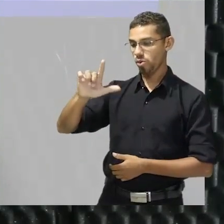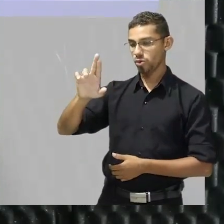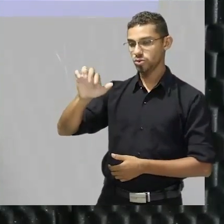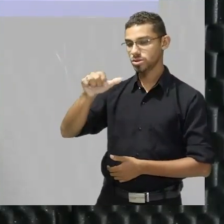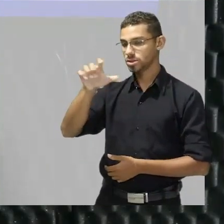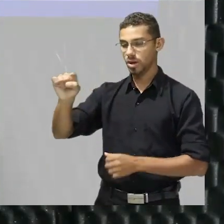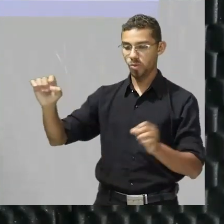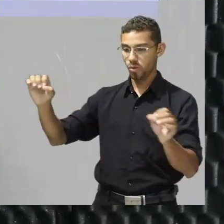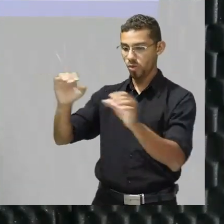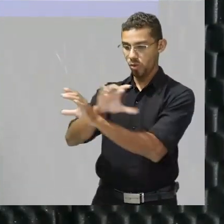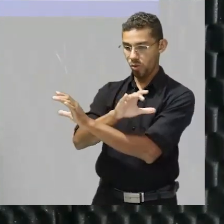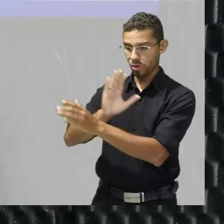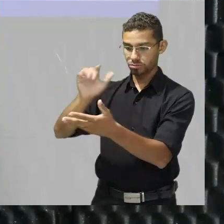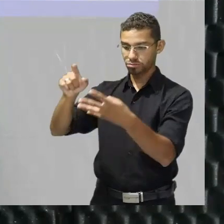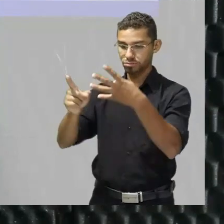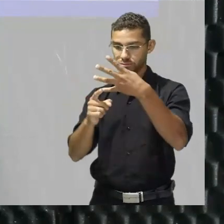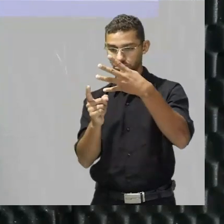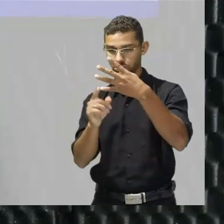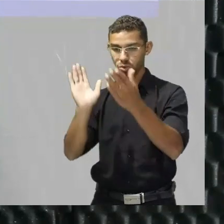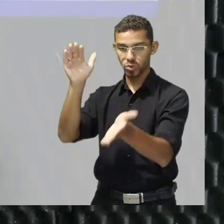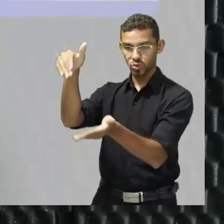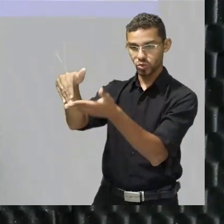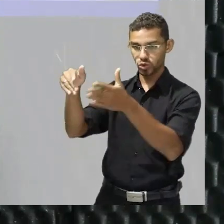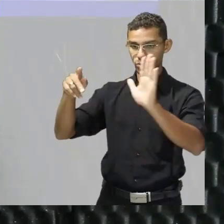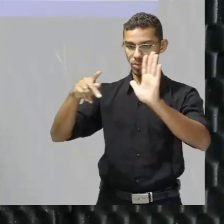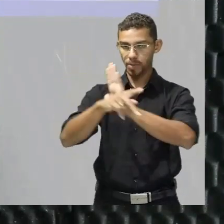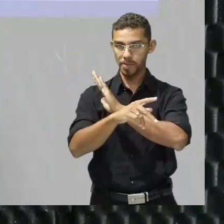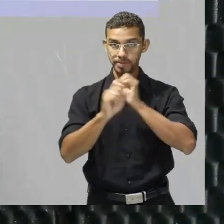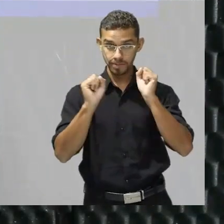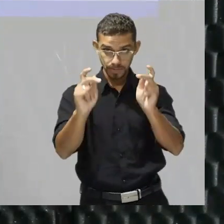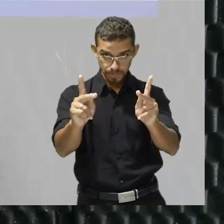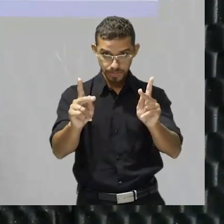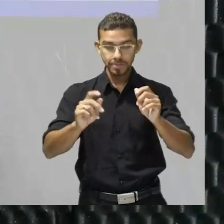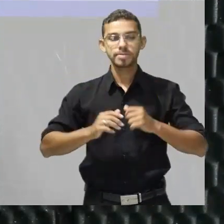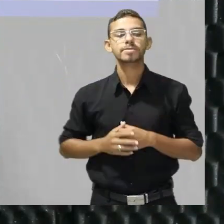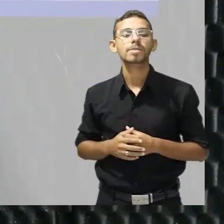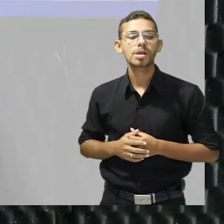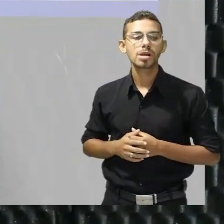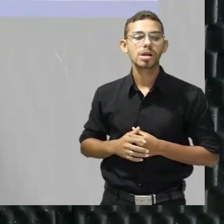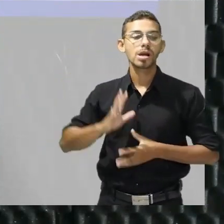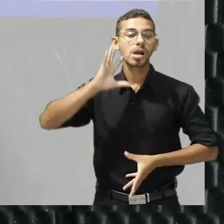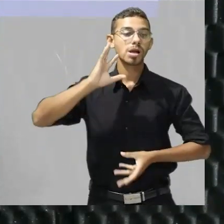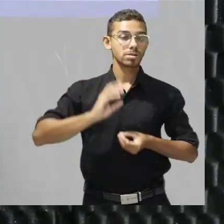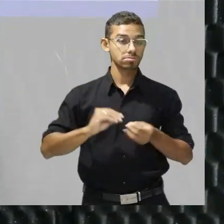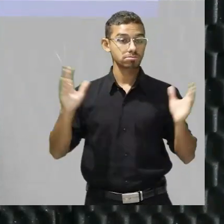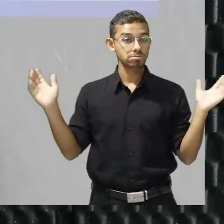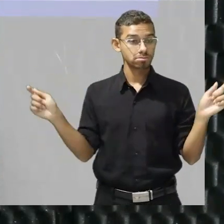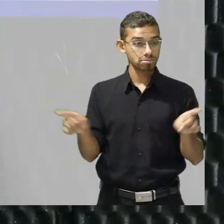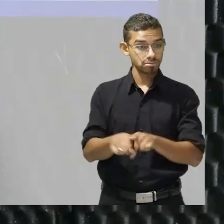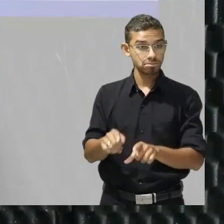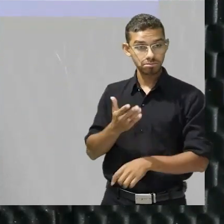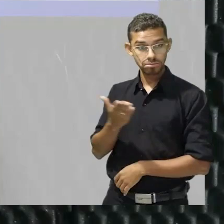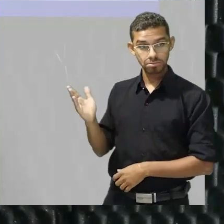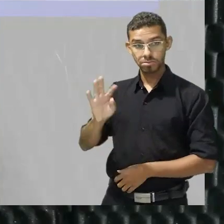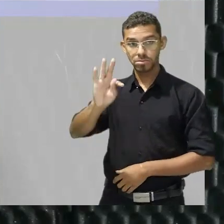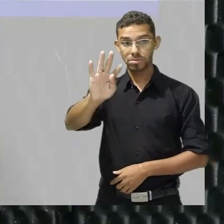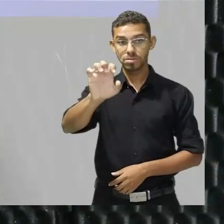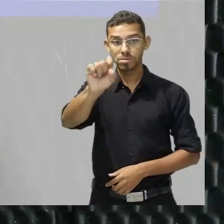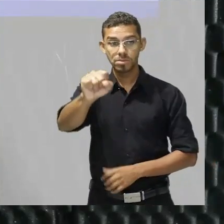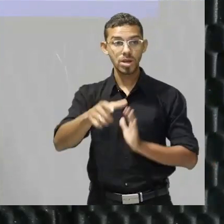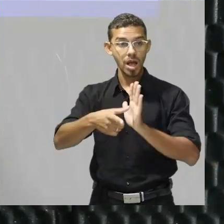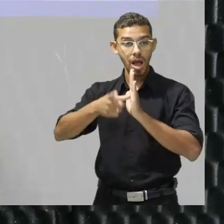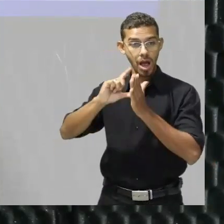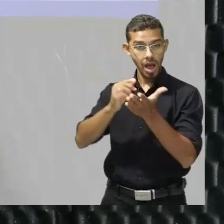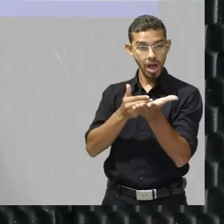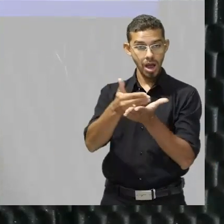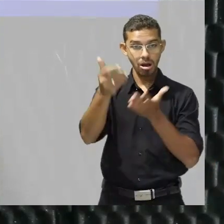o objetivo do texto antes de começar a escrever o desenvolvimento de uma redação é importante